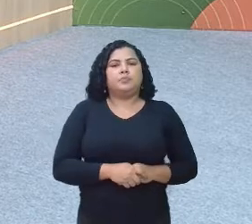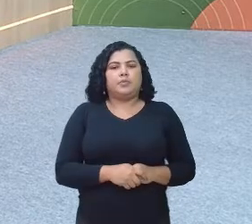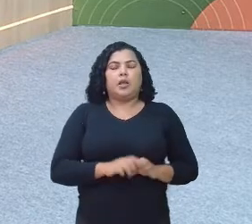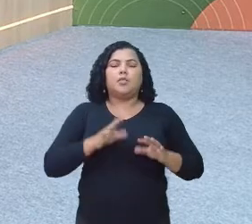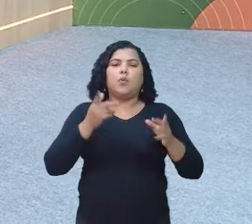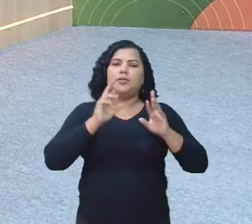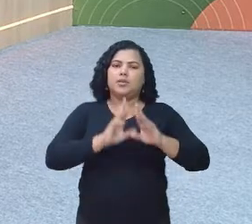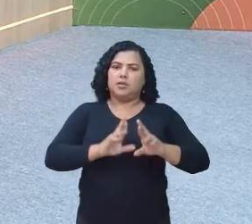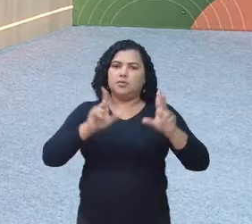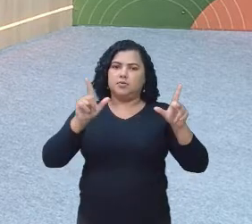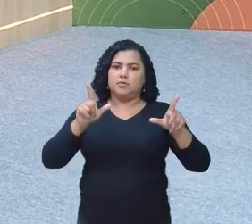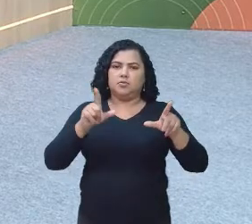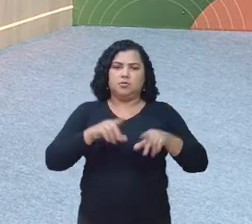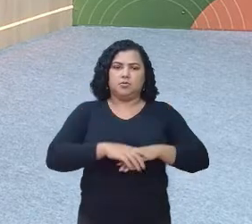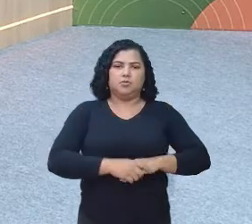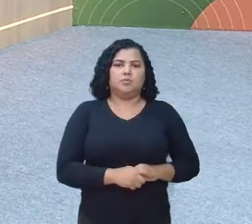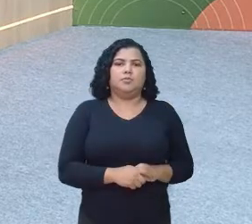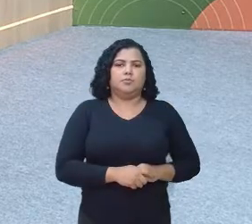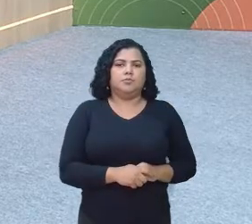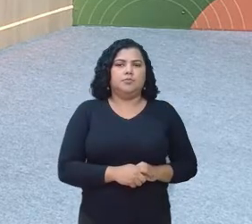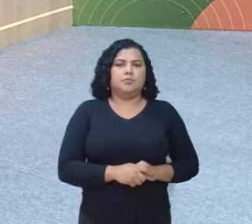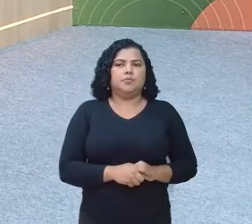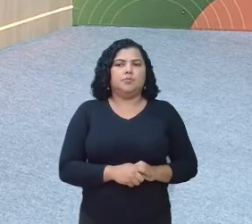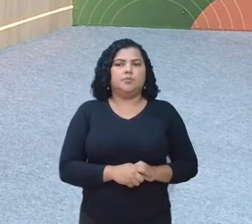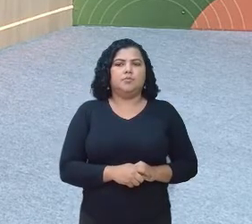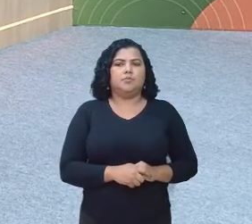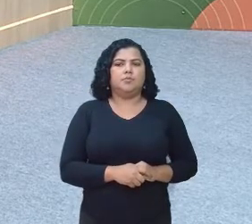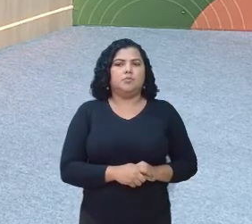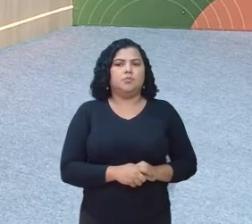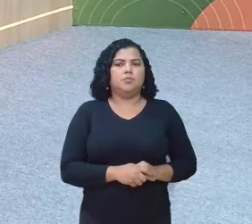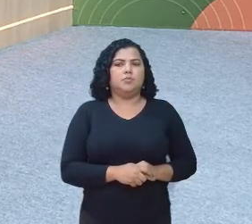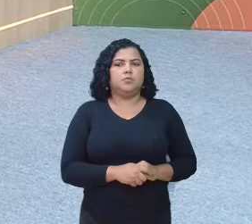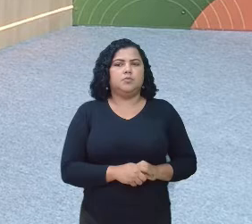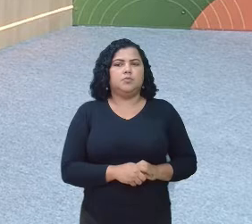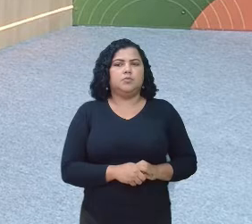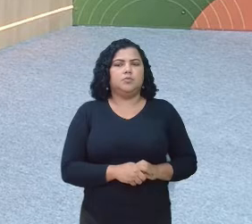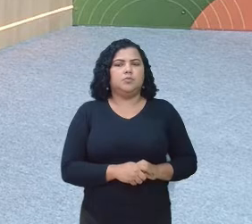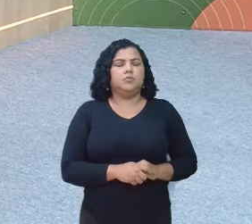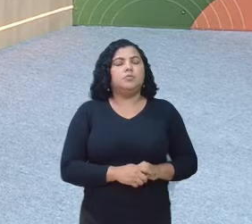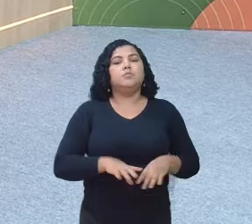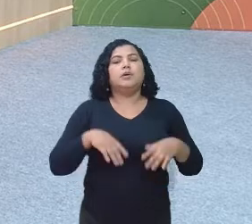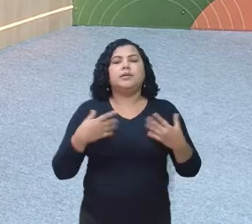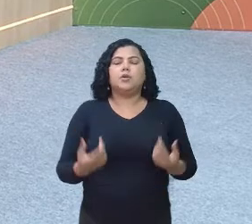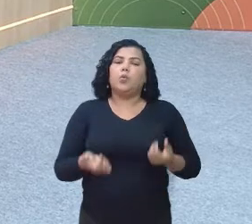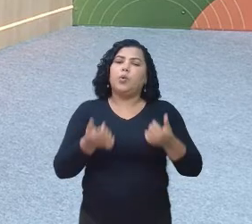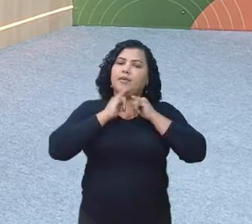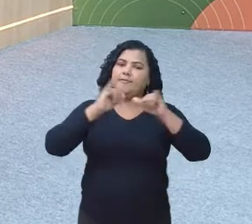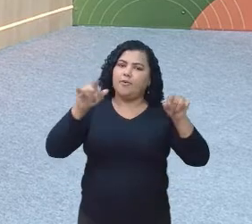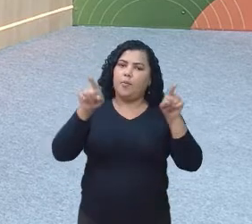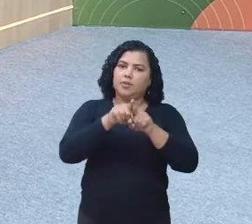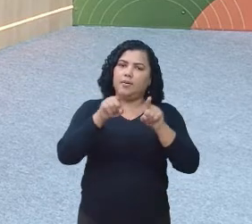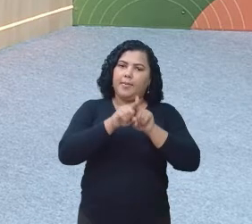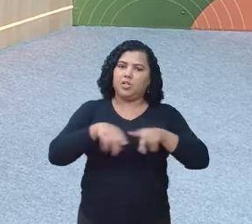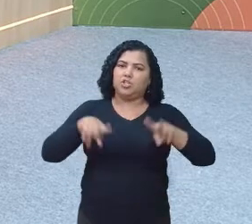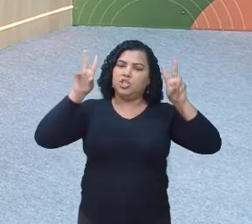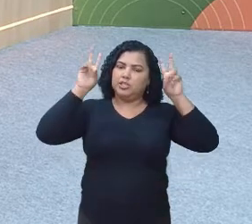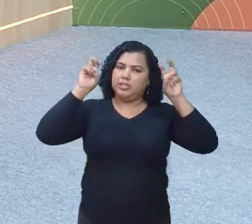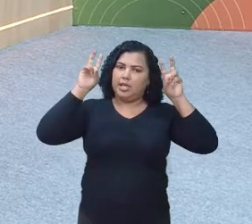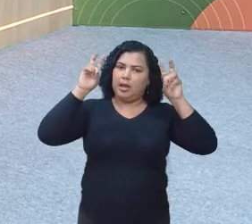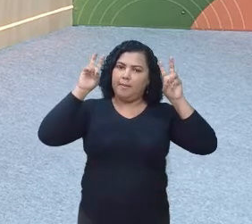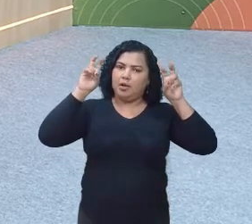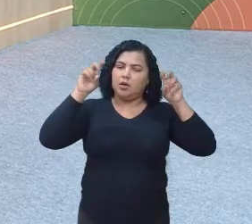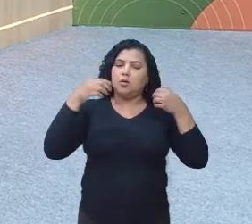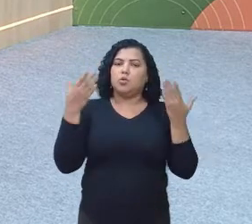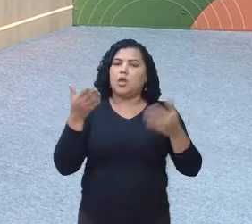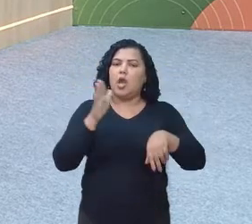uma linguagem objetiva ou subjetiva. Eles abordam temas da atualidade, assim como a reportagem e